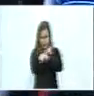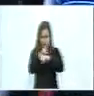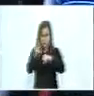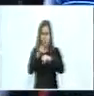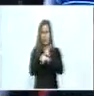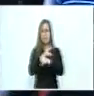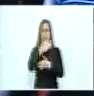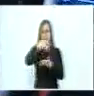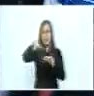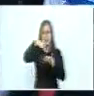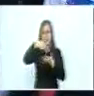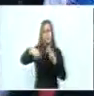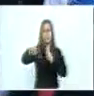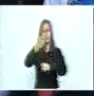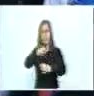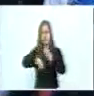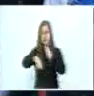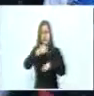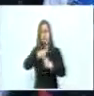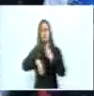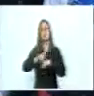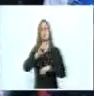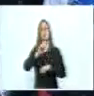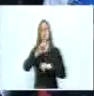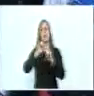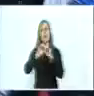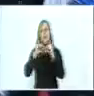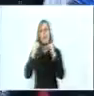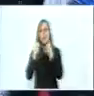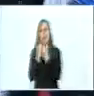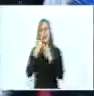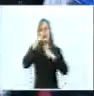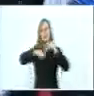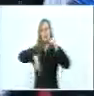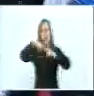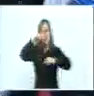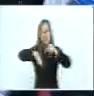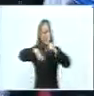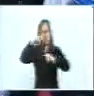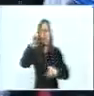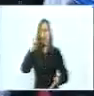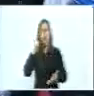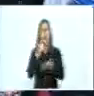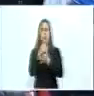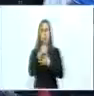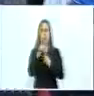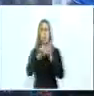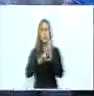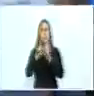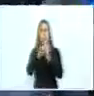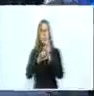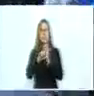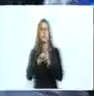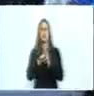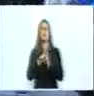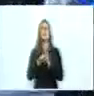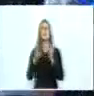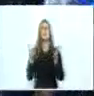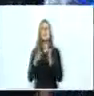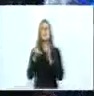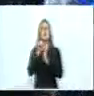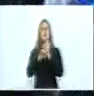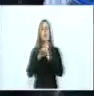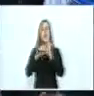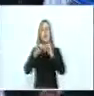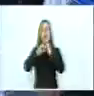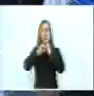da Secretaria de Administração, Departamento de Materiais, Compras e Licitações, realizou a licitação